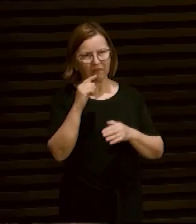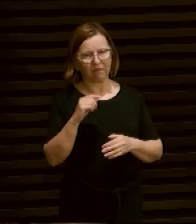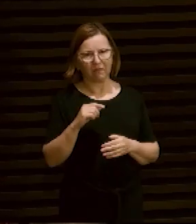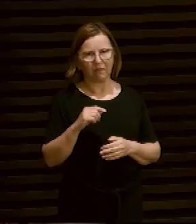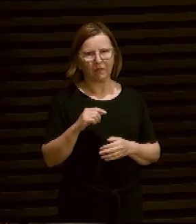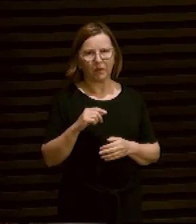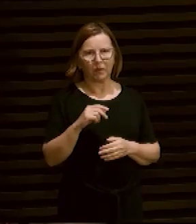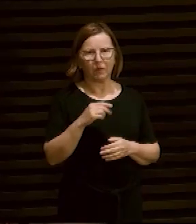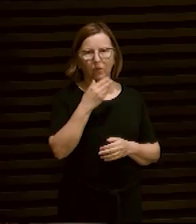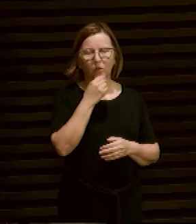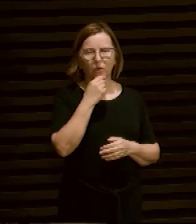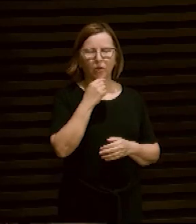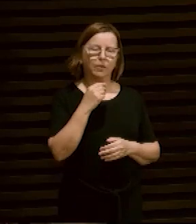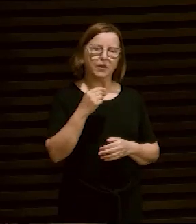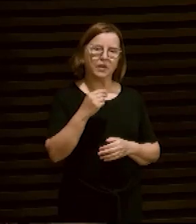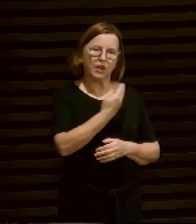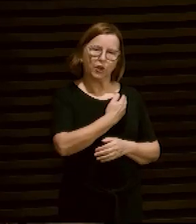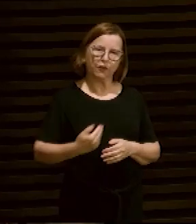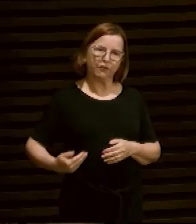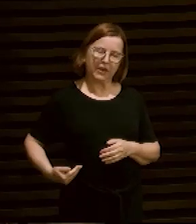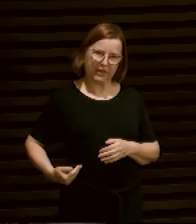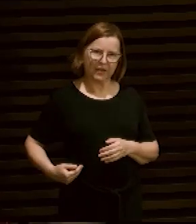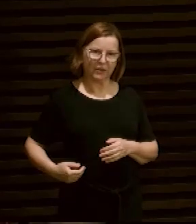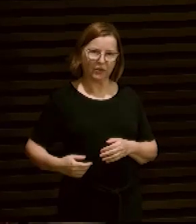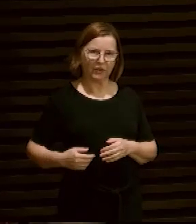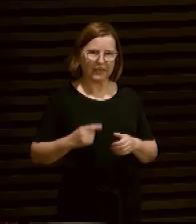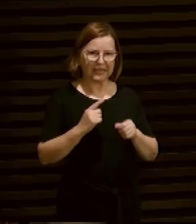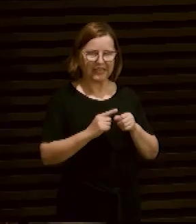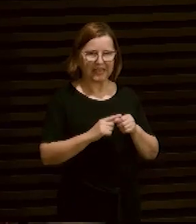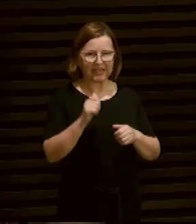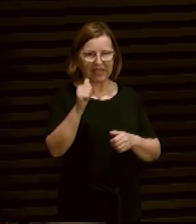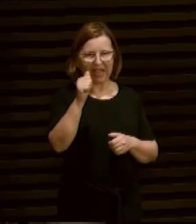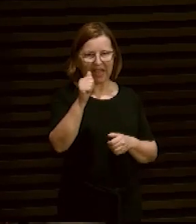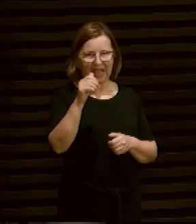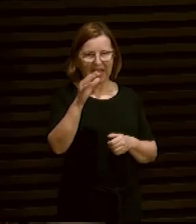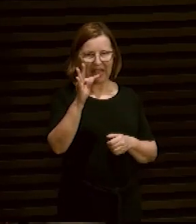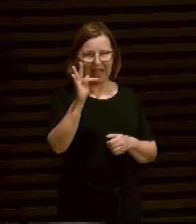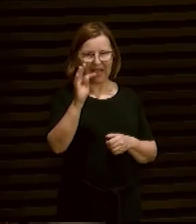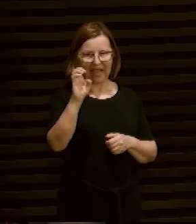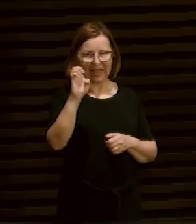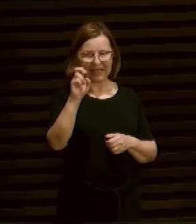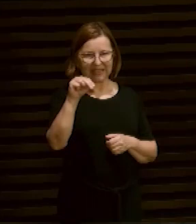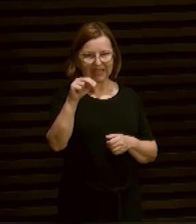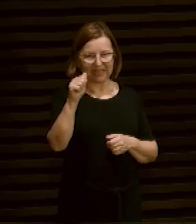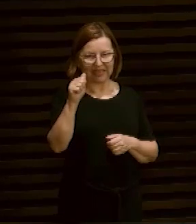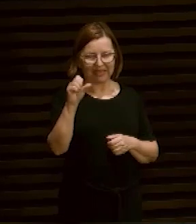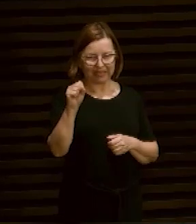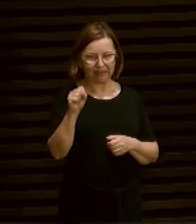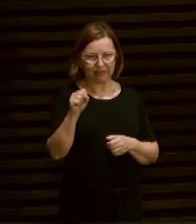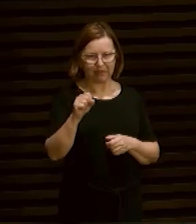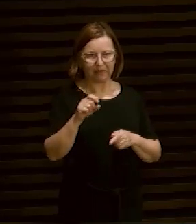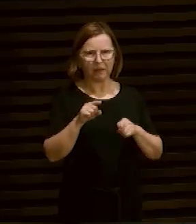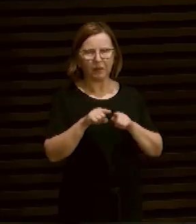governador de Atenas, 5 séculos antes de Cristo. Mas quem foi o